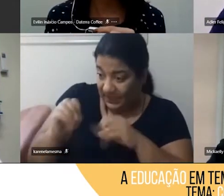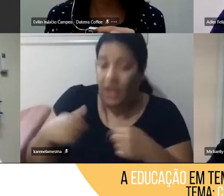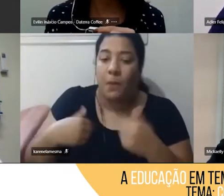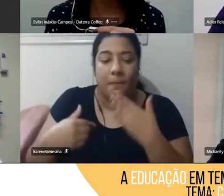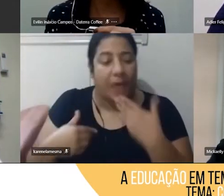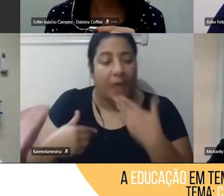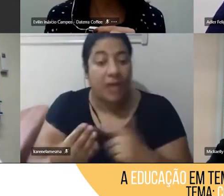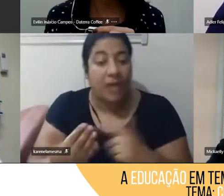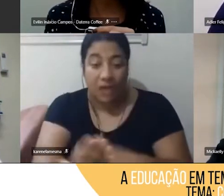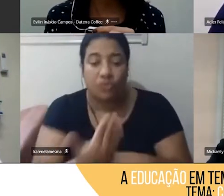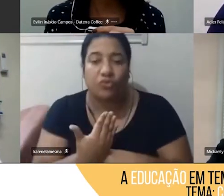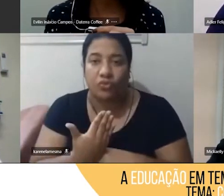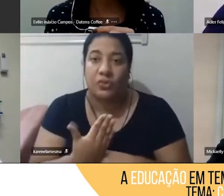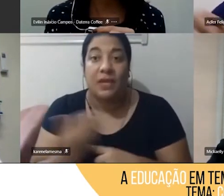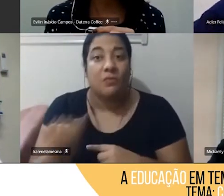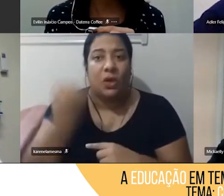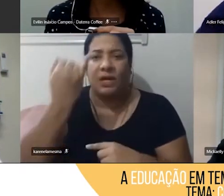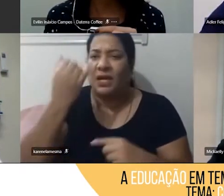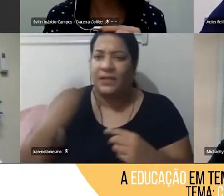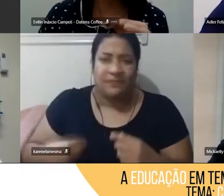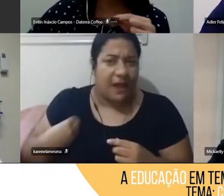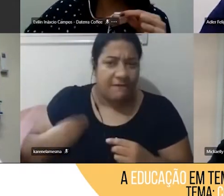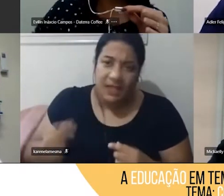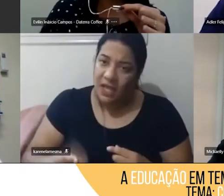muito para mim, eu vou levar isso para o resto da minha vida.